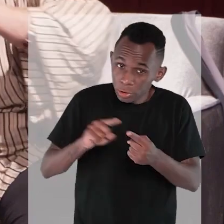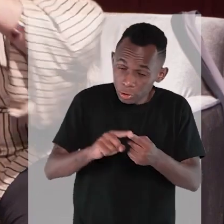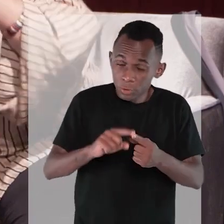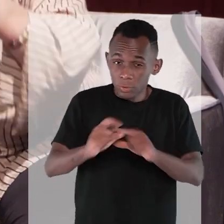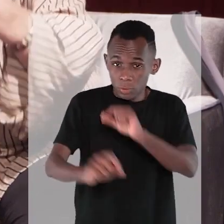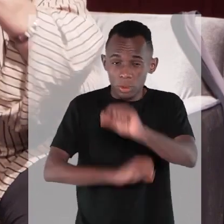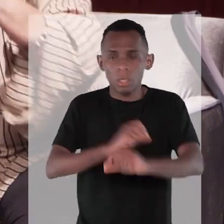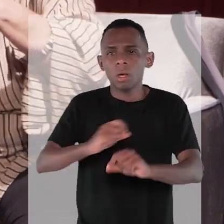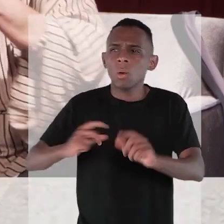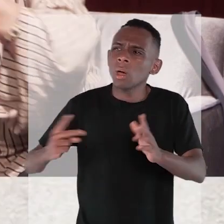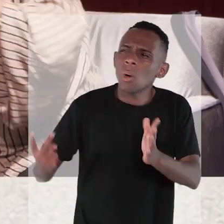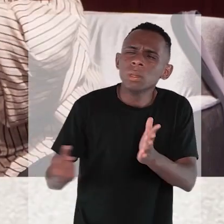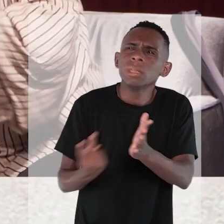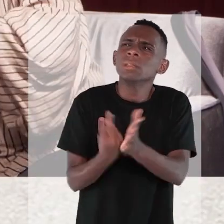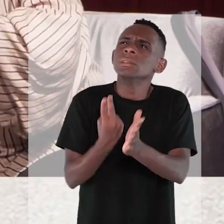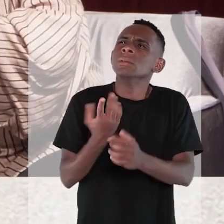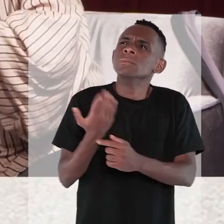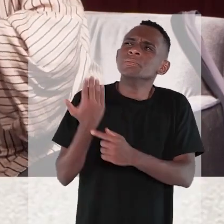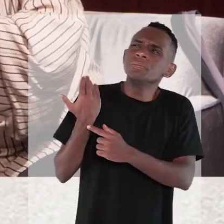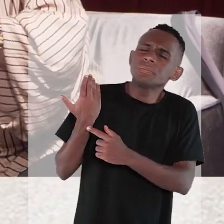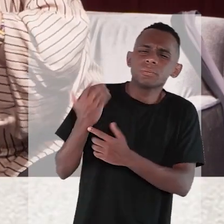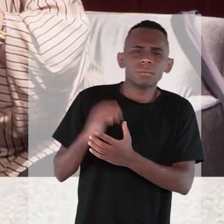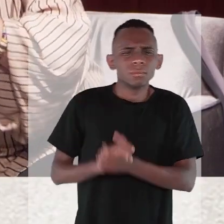que aconteceu? Que tipo de